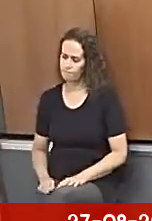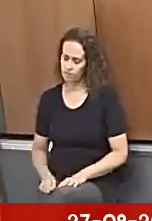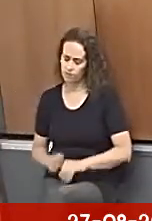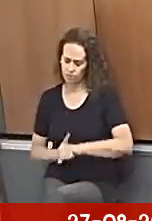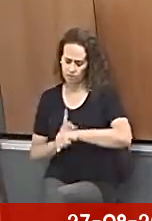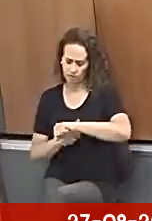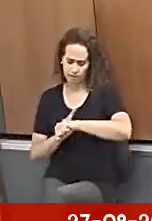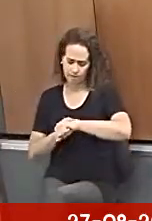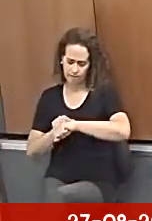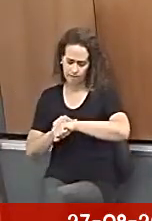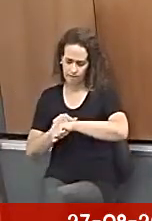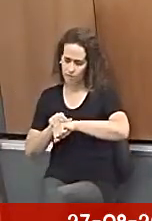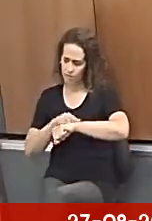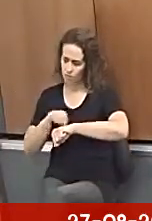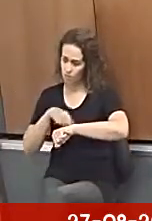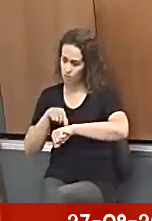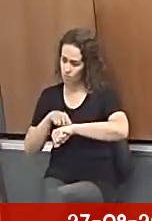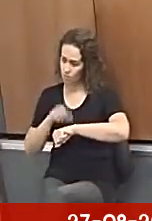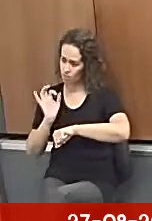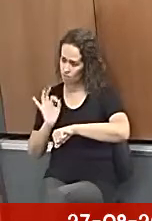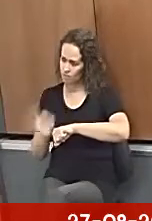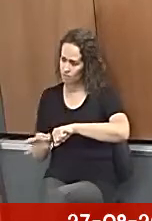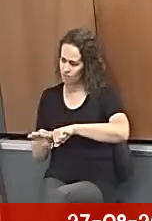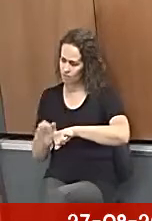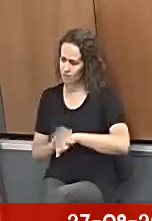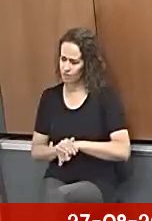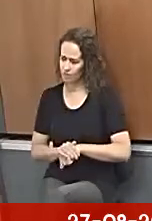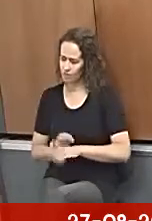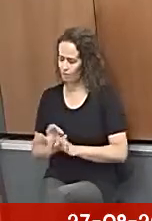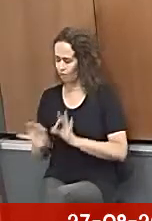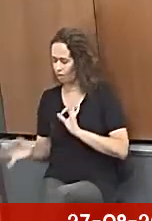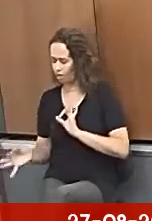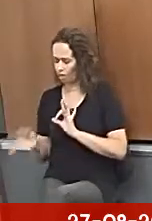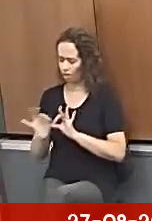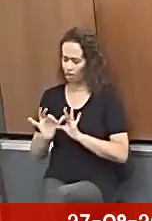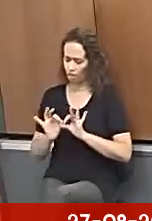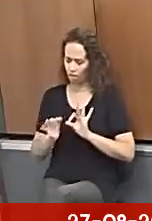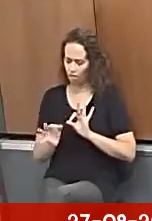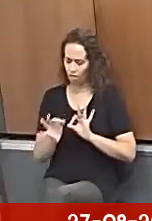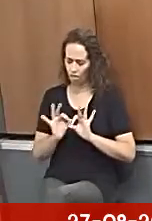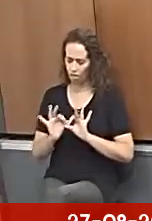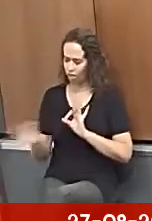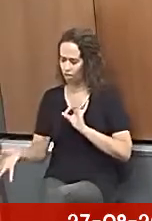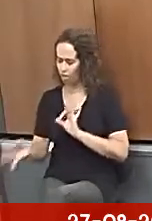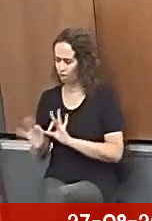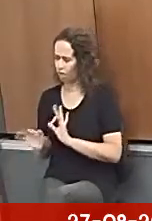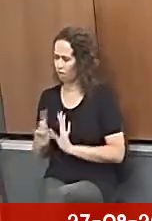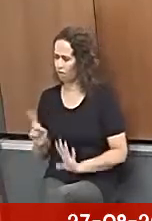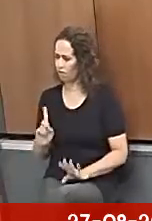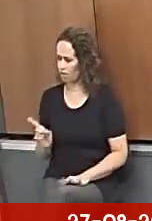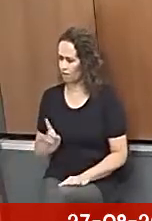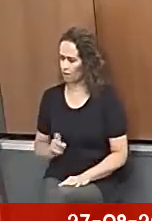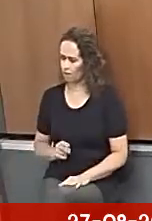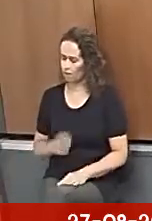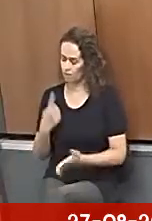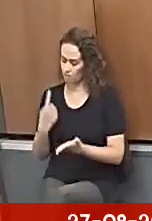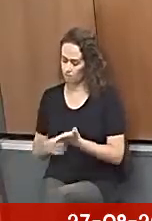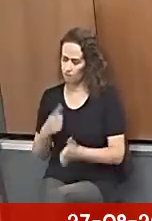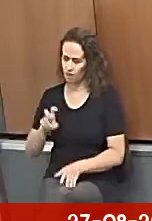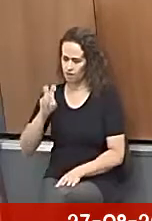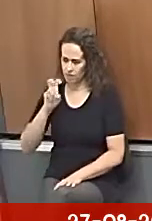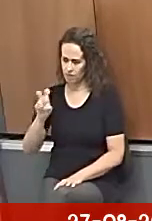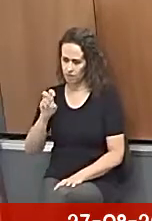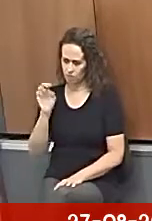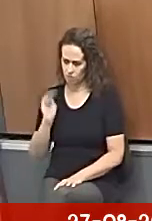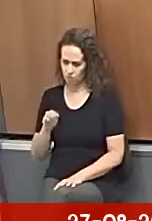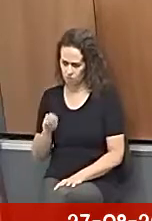cada um se expressem delonga e não fiquem prejudicados um foco a fala maior do que a do outro vou marcar cinco minutos quando tiver